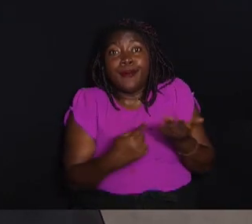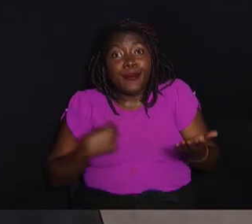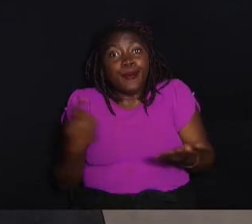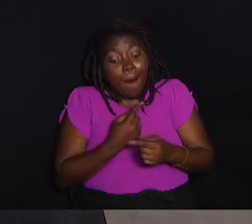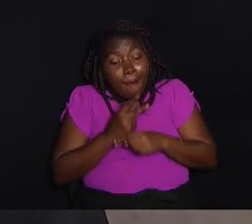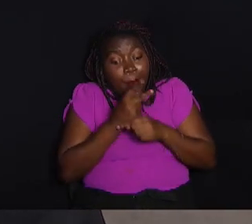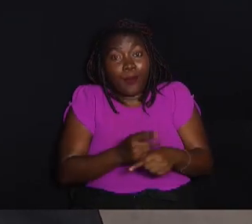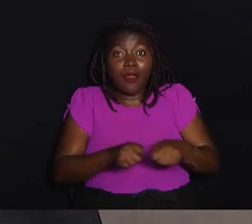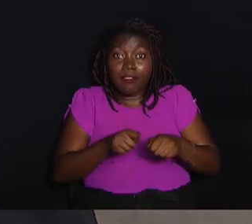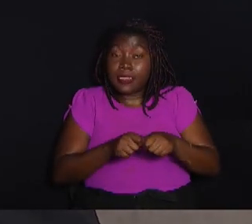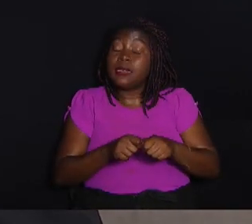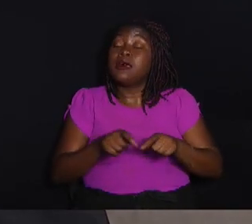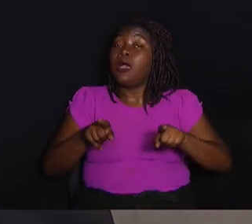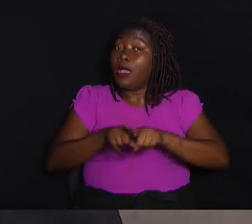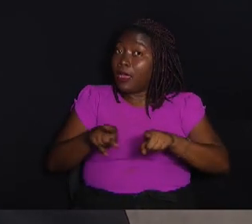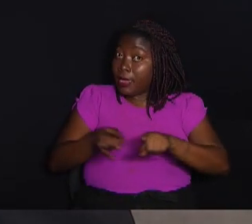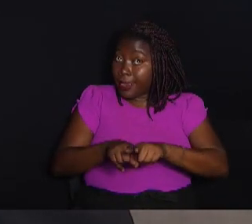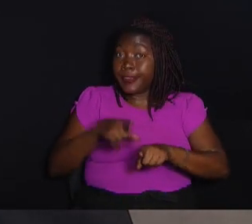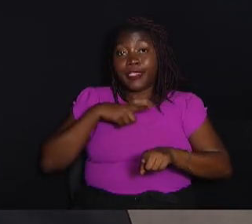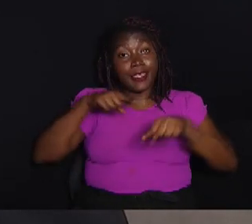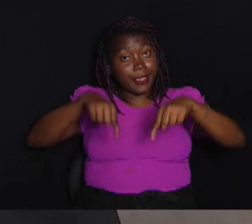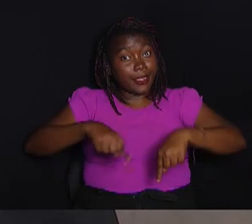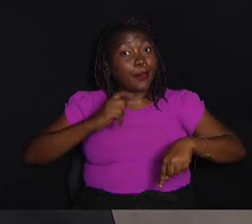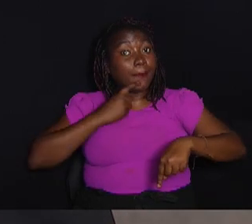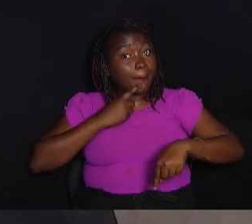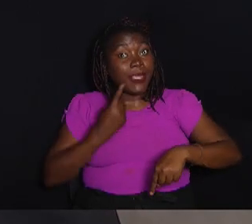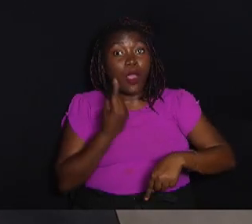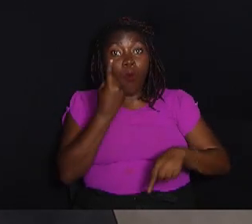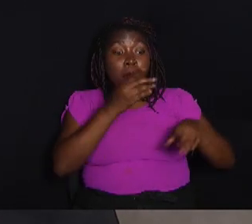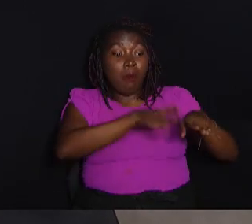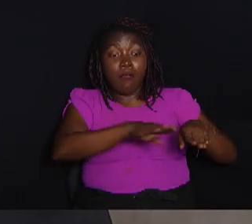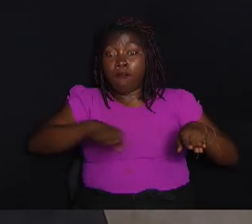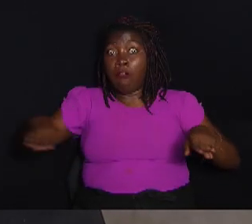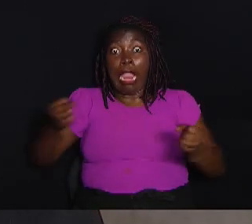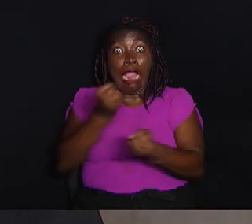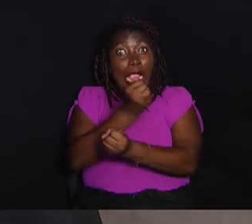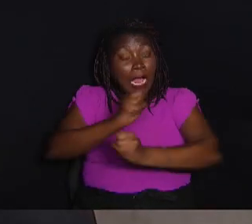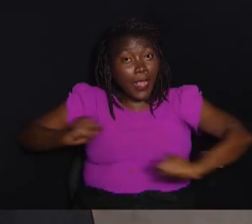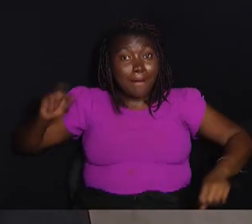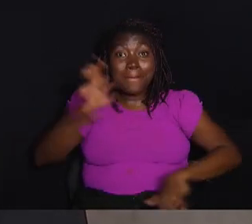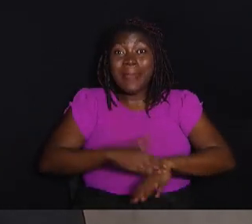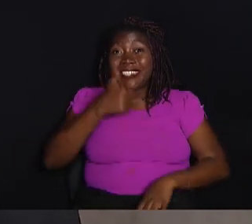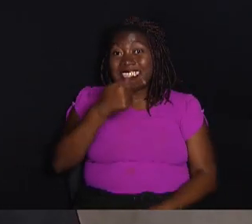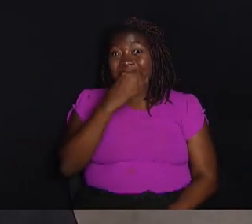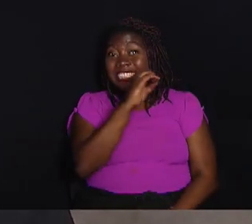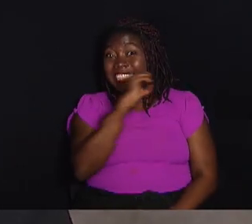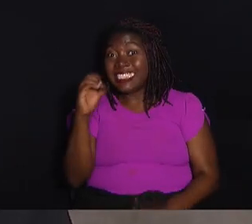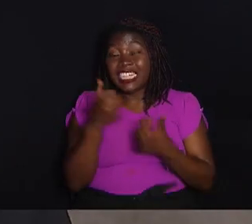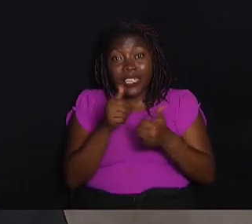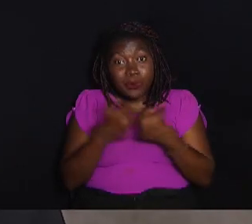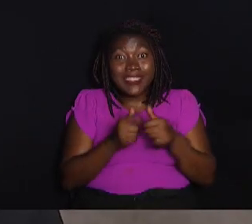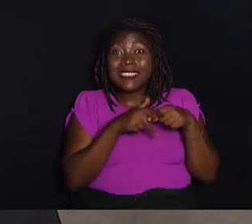fazer aliás nós temos em Campinas eh uma Frota grande de ônibus São mais de 700 ônibus e a